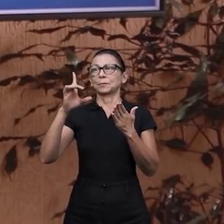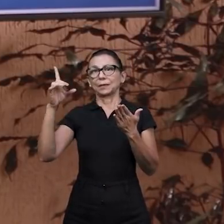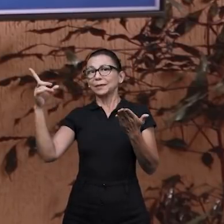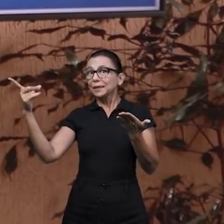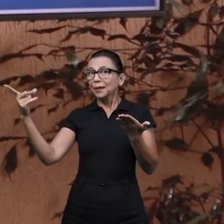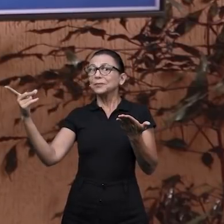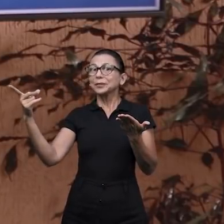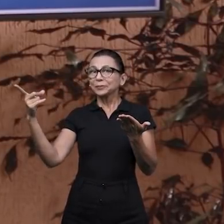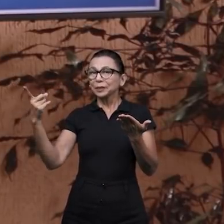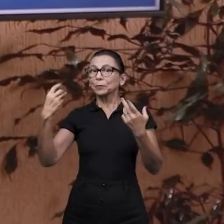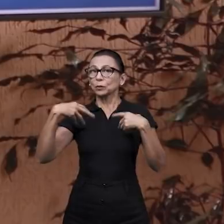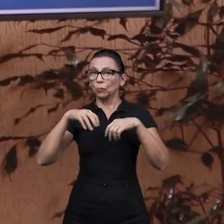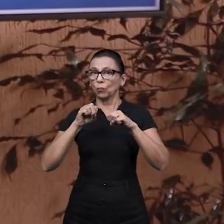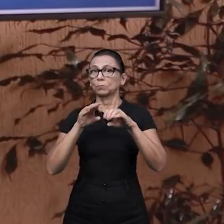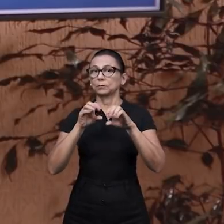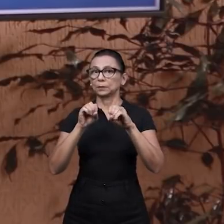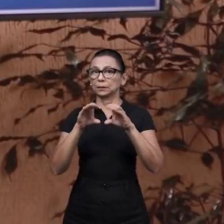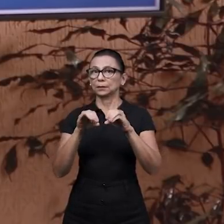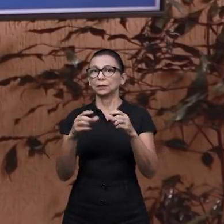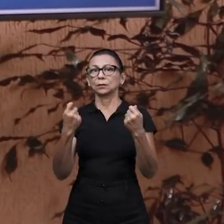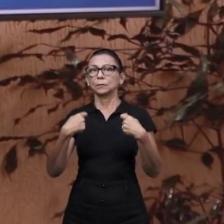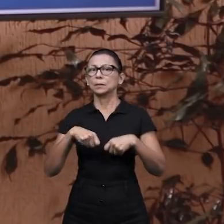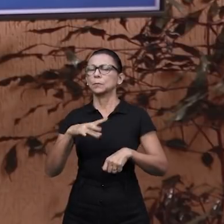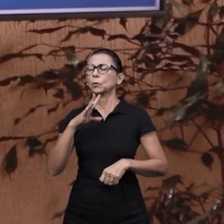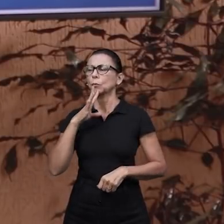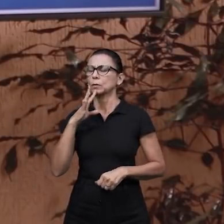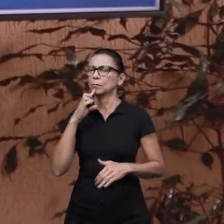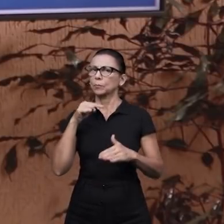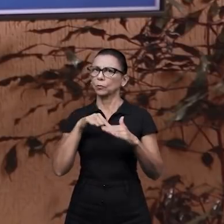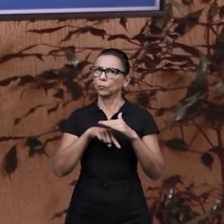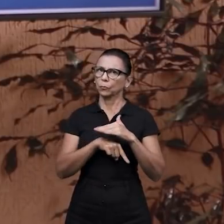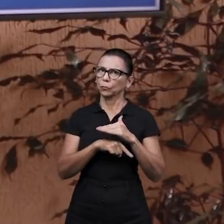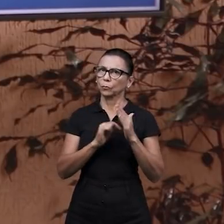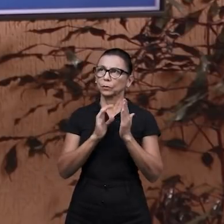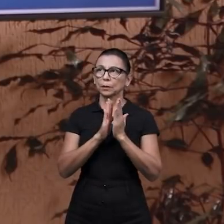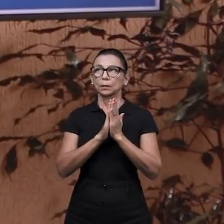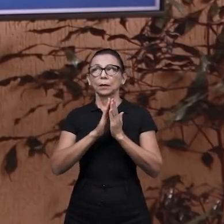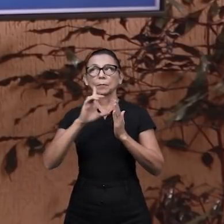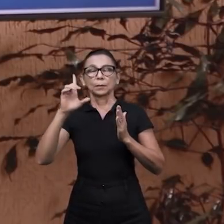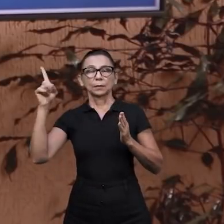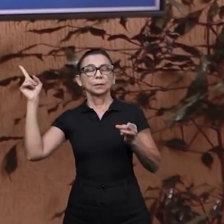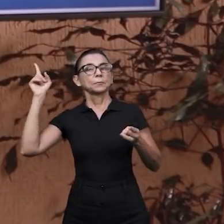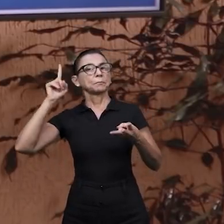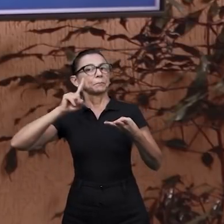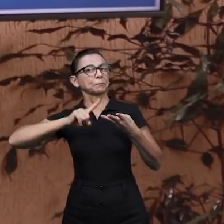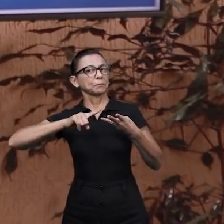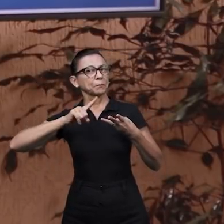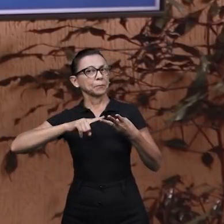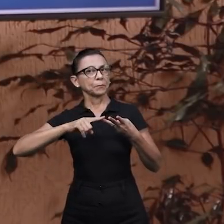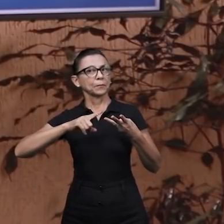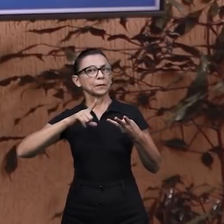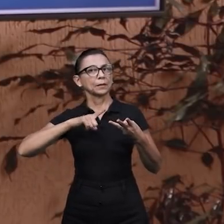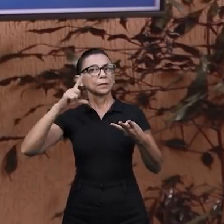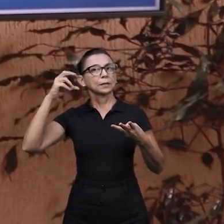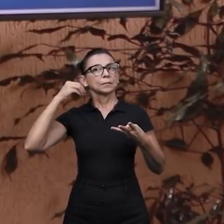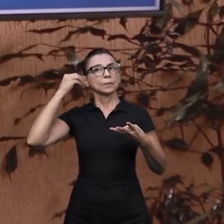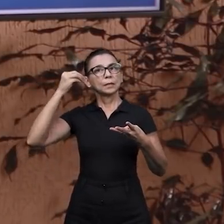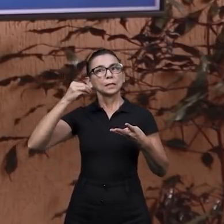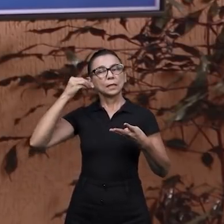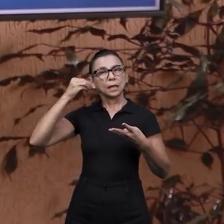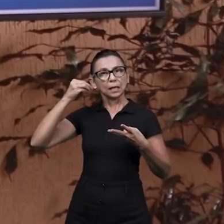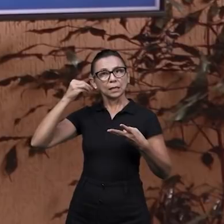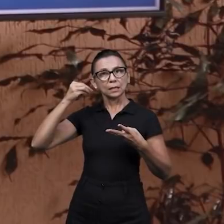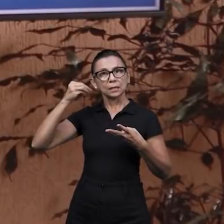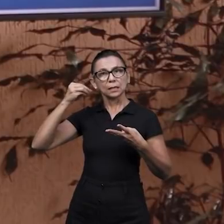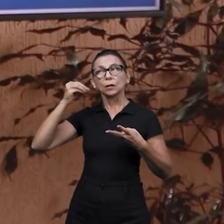da palavra, então precisamos conhecer muito bem a palavra do Senhor, ter experiências com o Senhor,